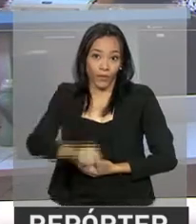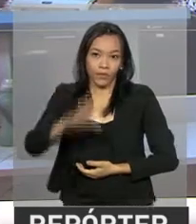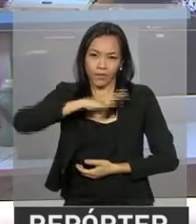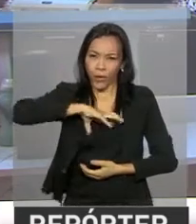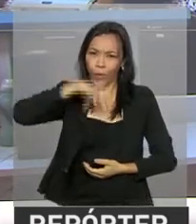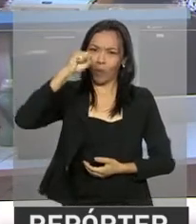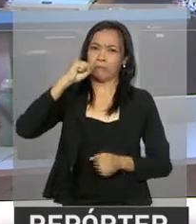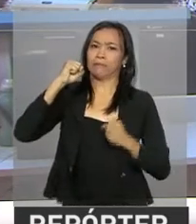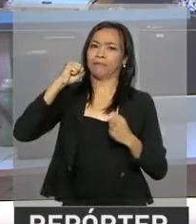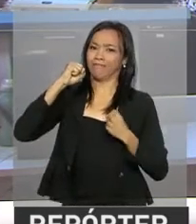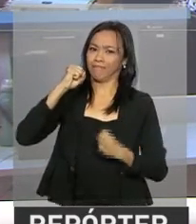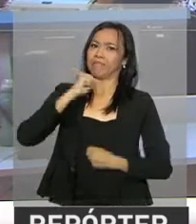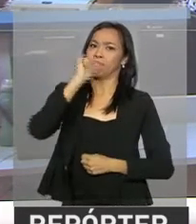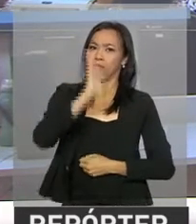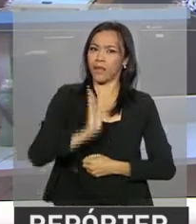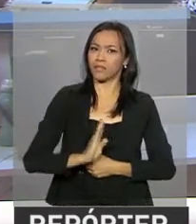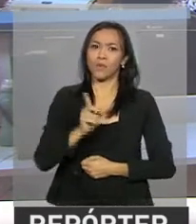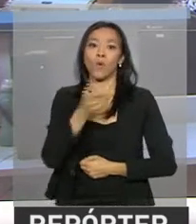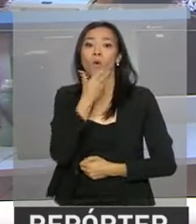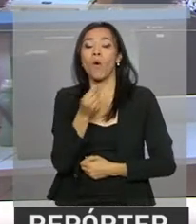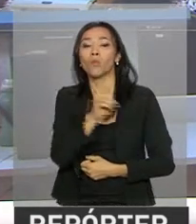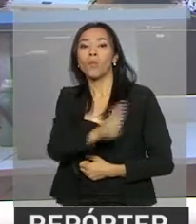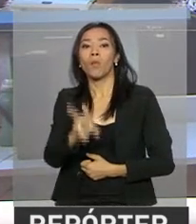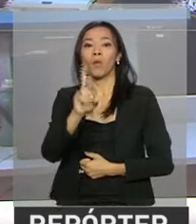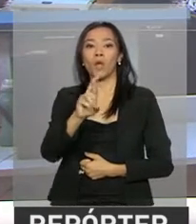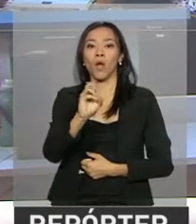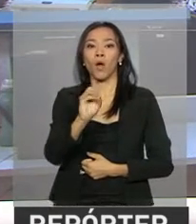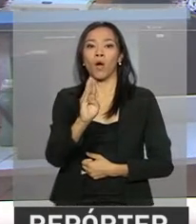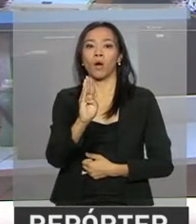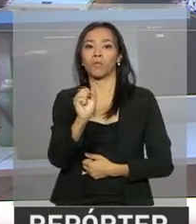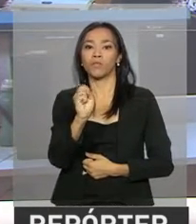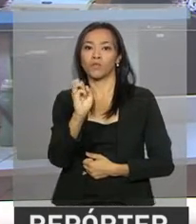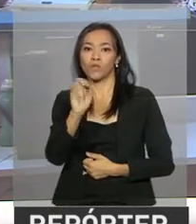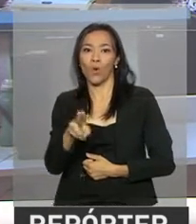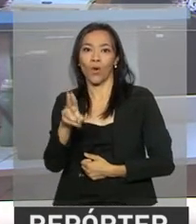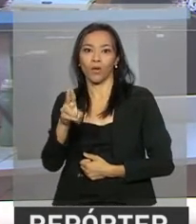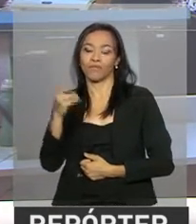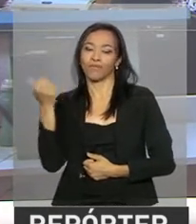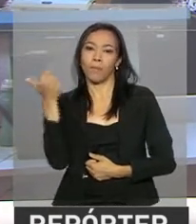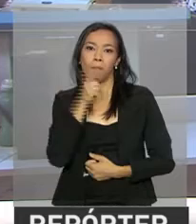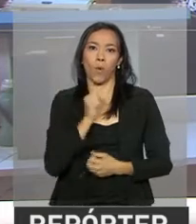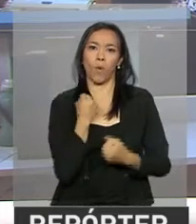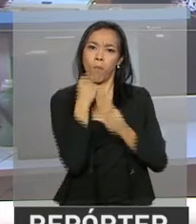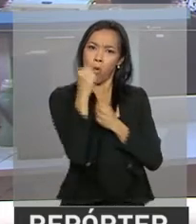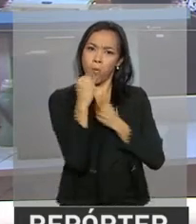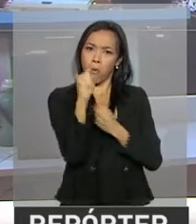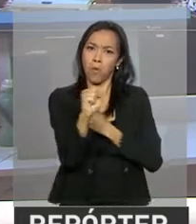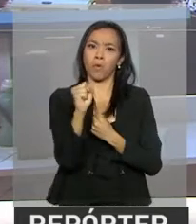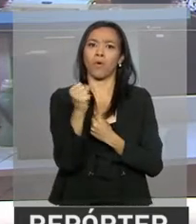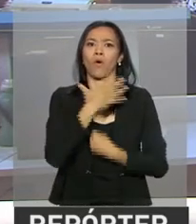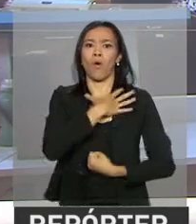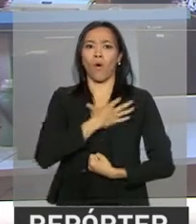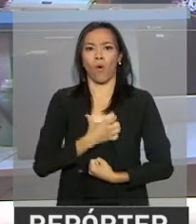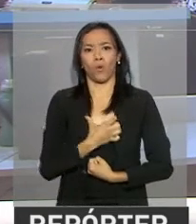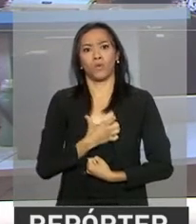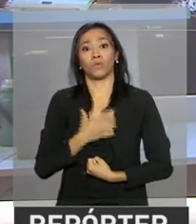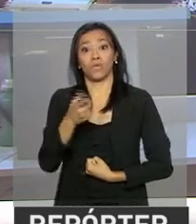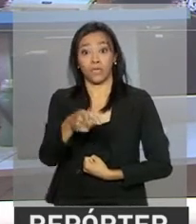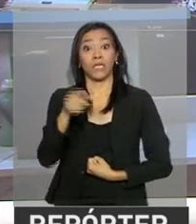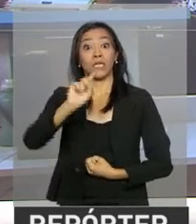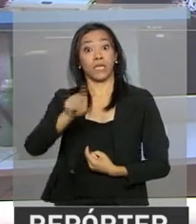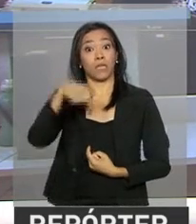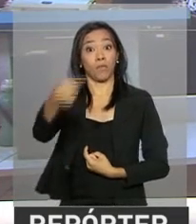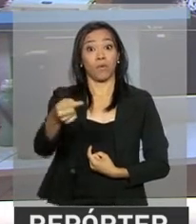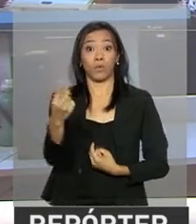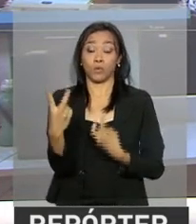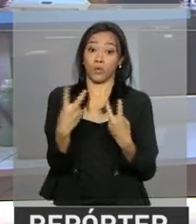conquista inédita para o Brasil. Robson Conceição ganhou o ouro no boxe. Depois de ser eliminado nos Jogos de Pequim e de Londres,